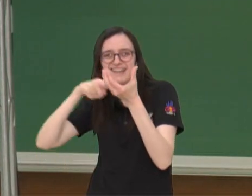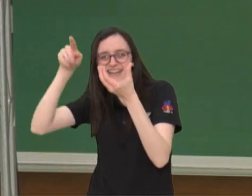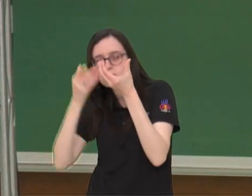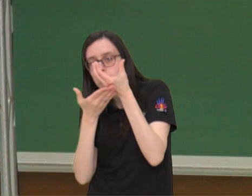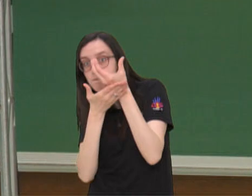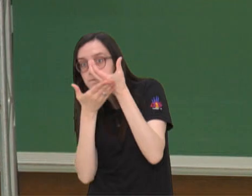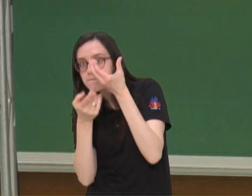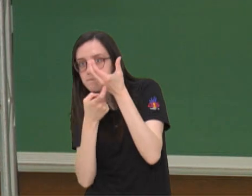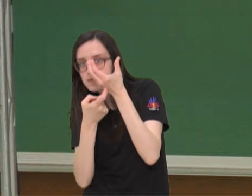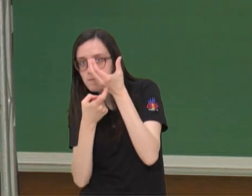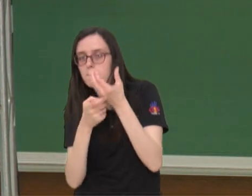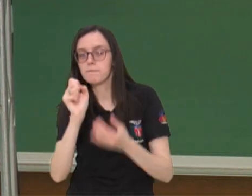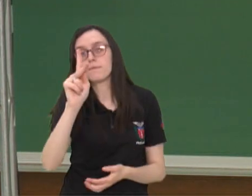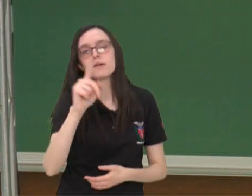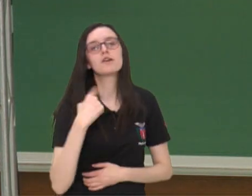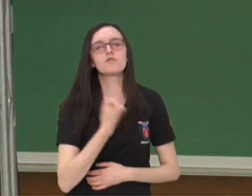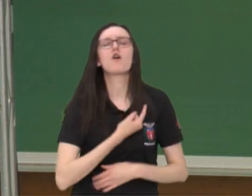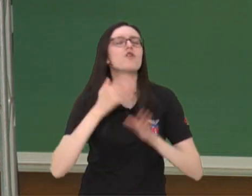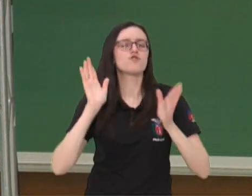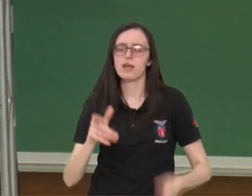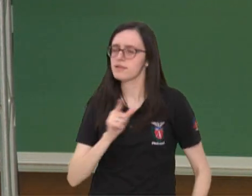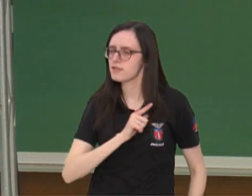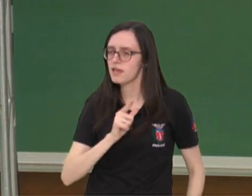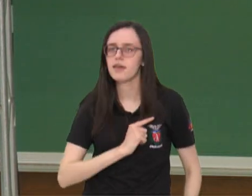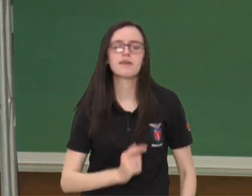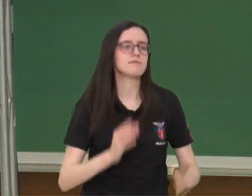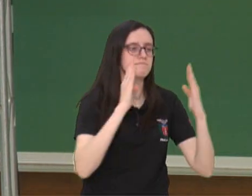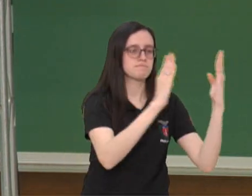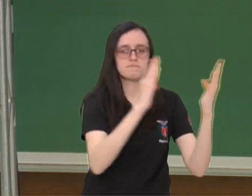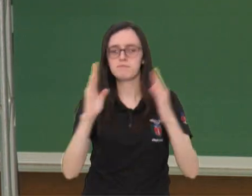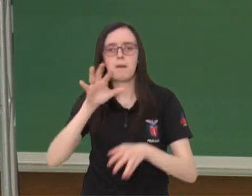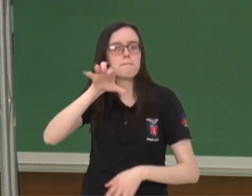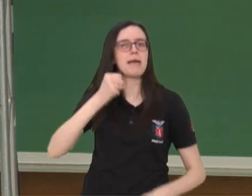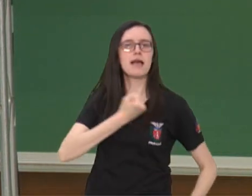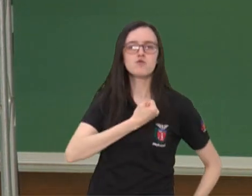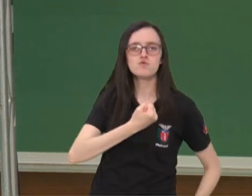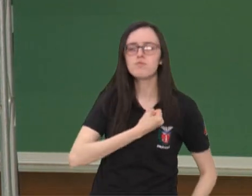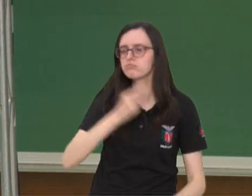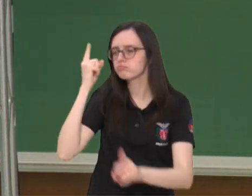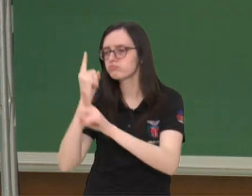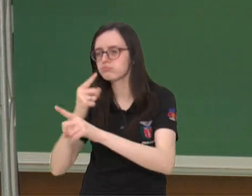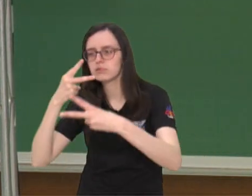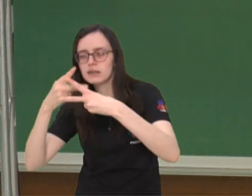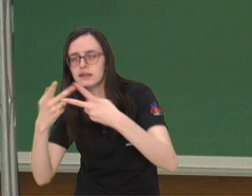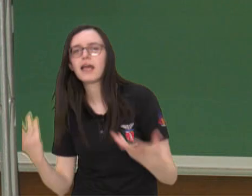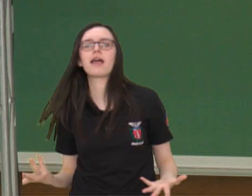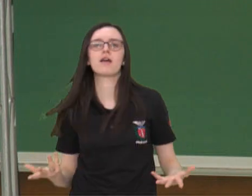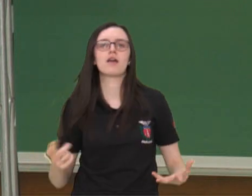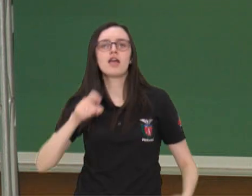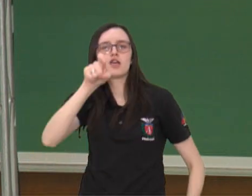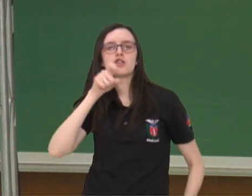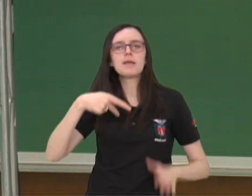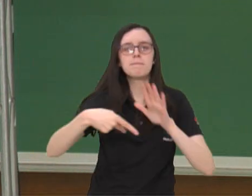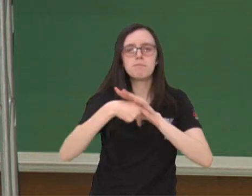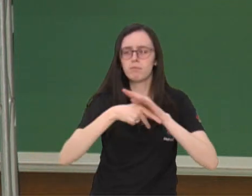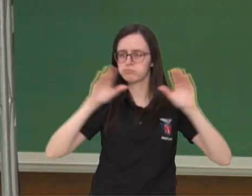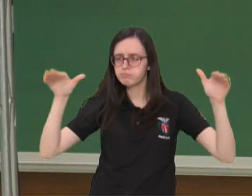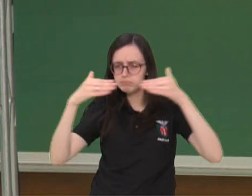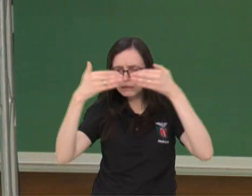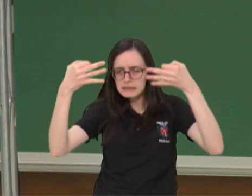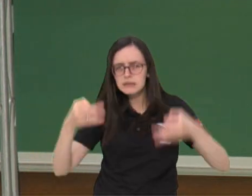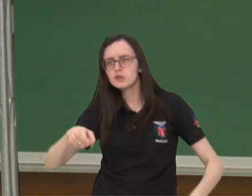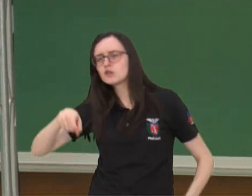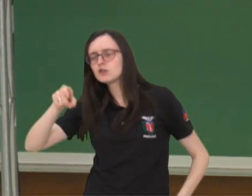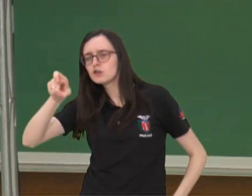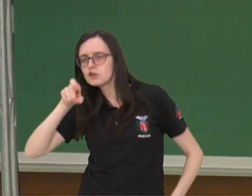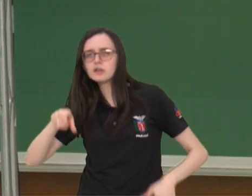Ok? A gente passa por todos os coeficientes, pelo valor de delta, né, pelo x do vértice, que é de simetria, e a gente